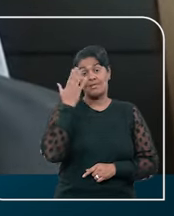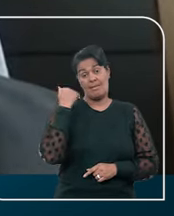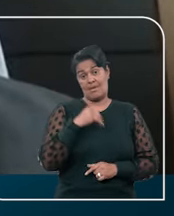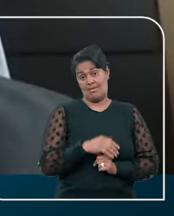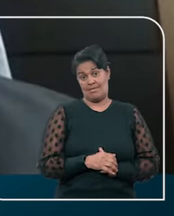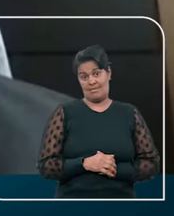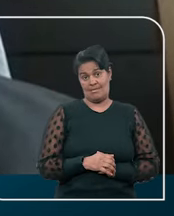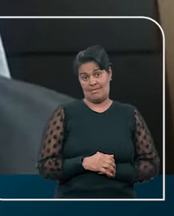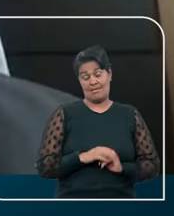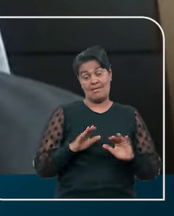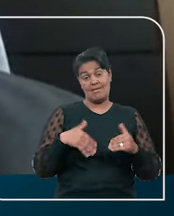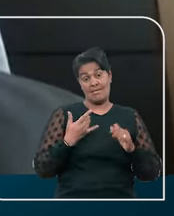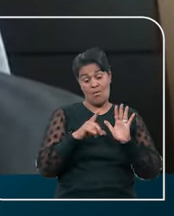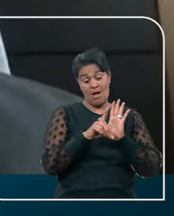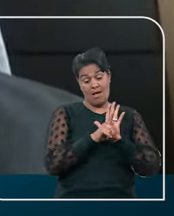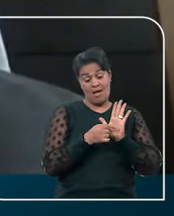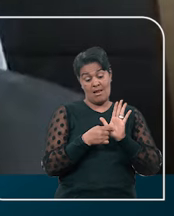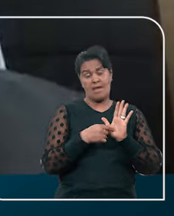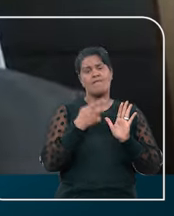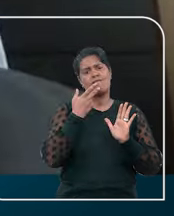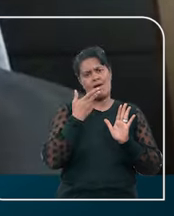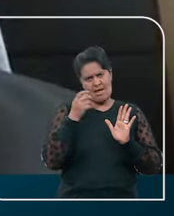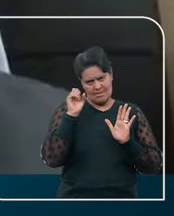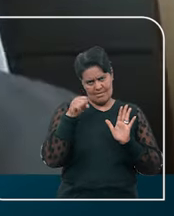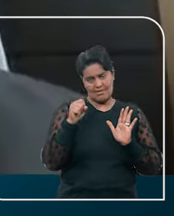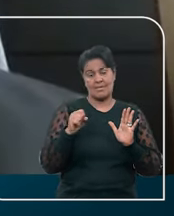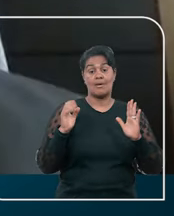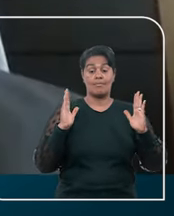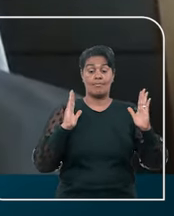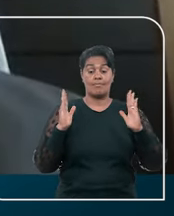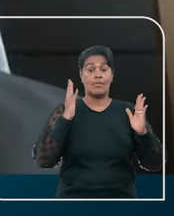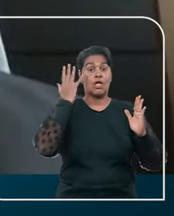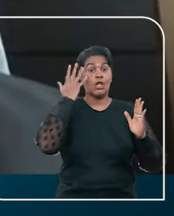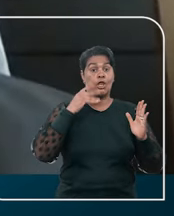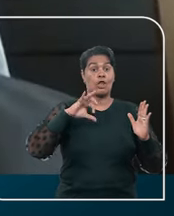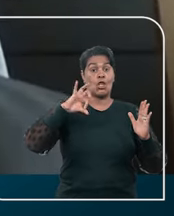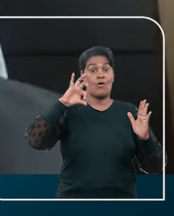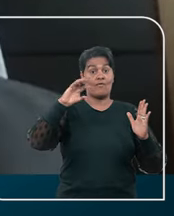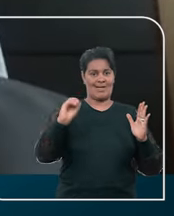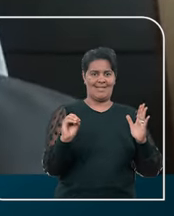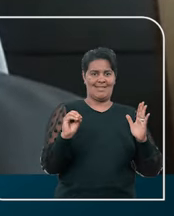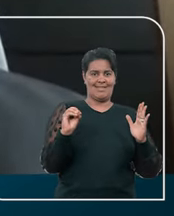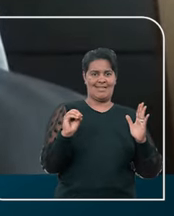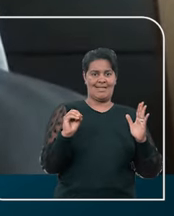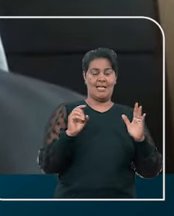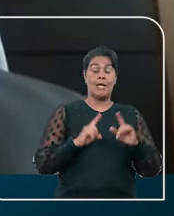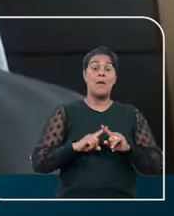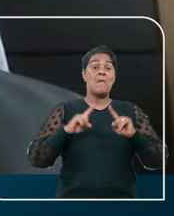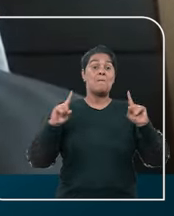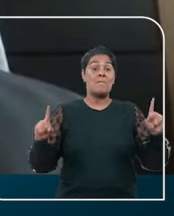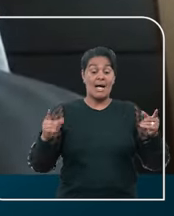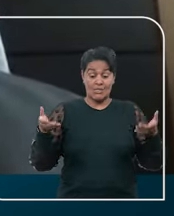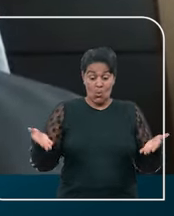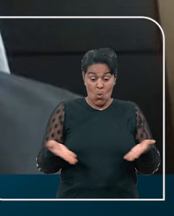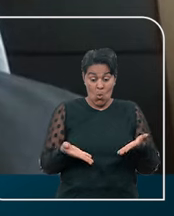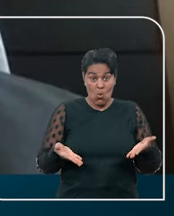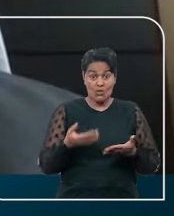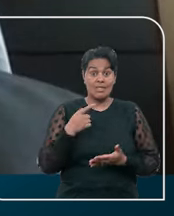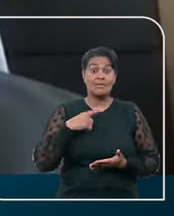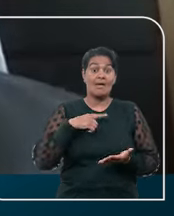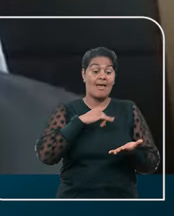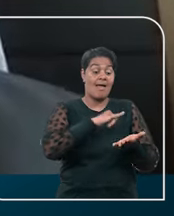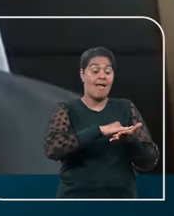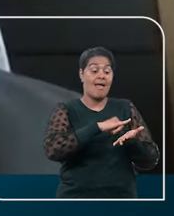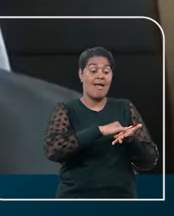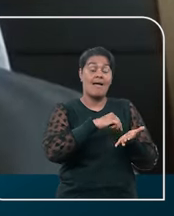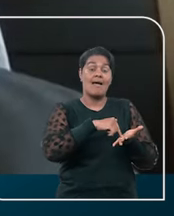fala sim a locação paraa Temporada até 90 dias mas em razão desses aplicativos eh a gente tem que entender que não se